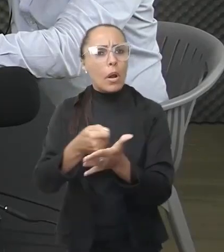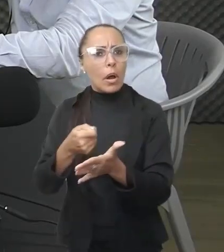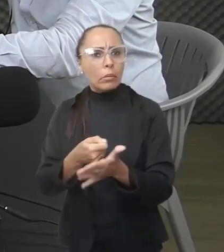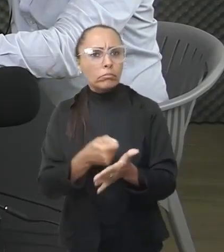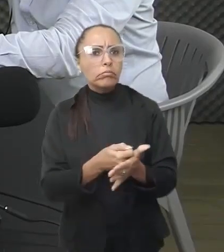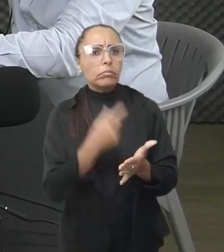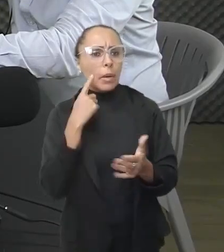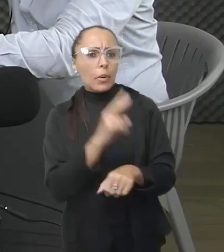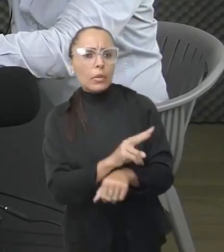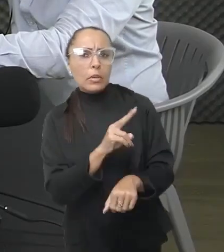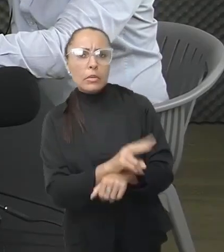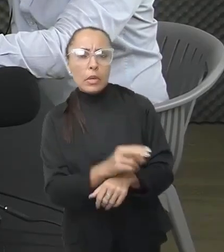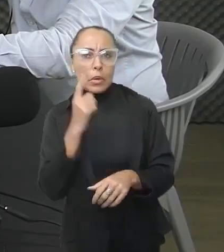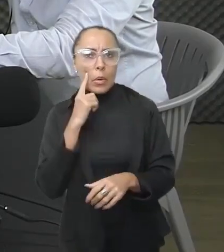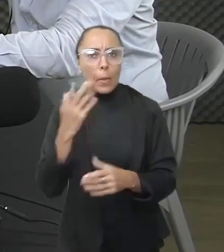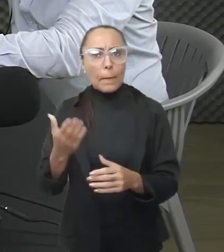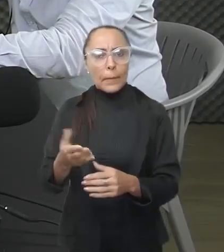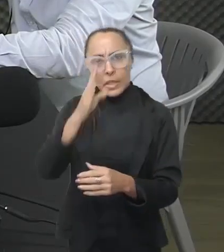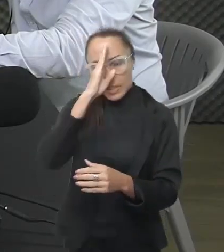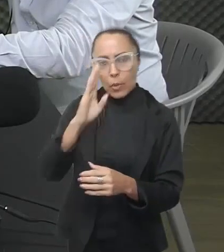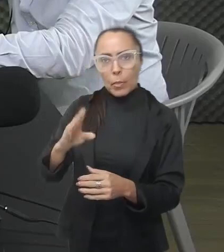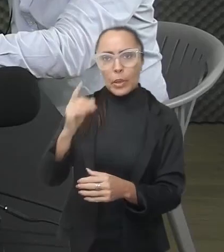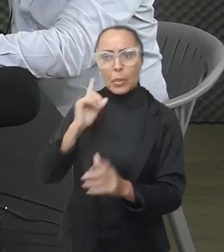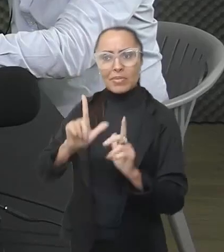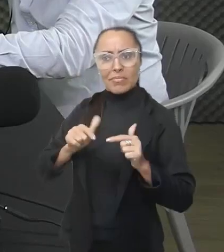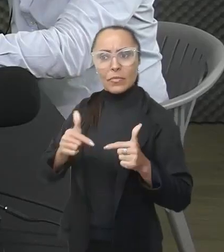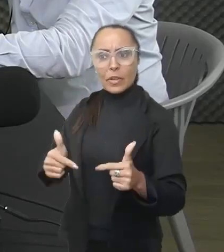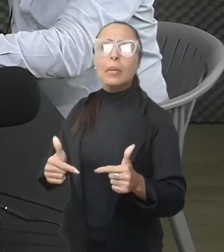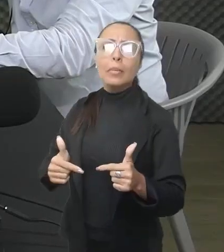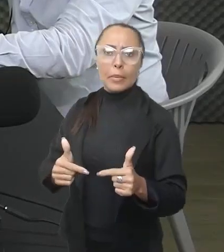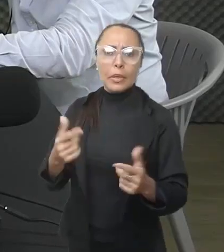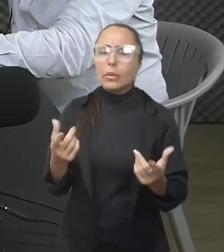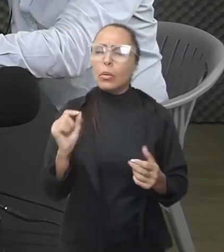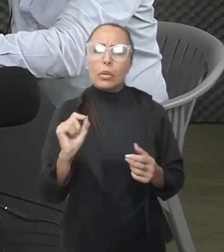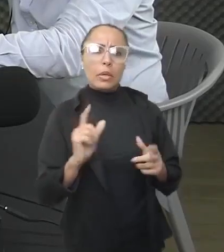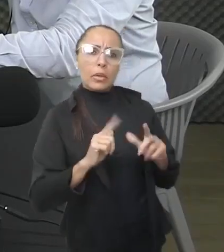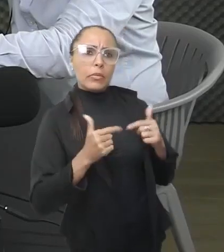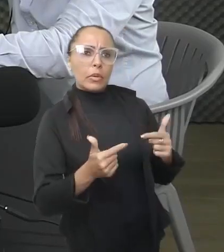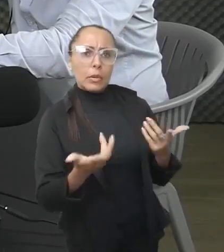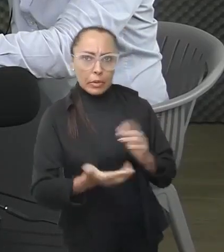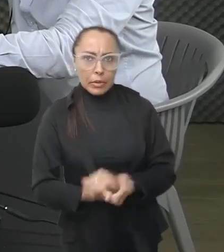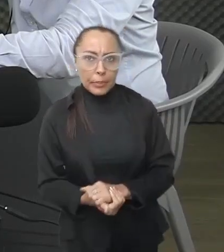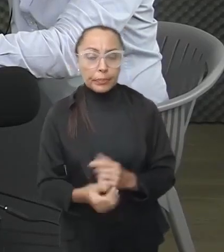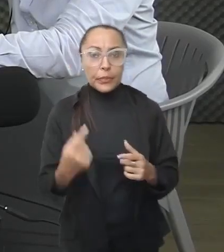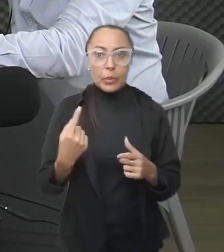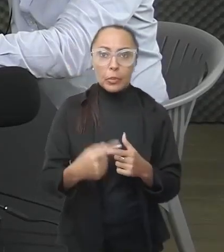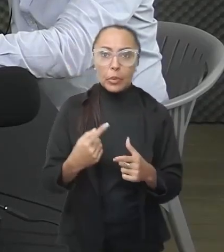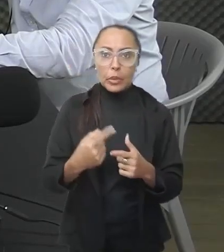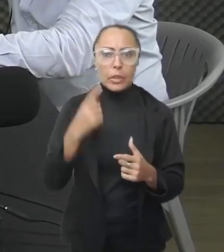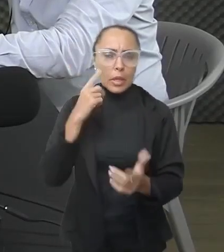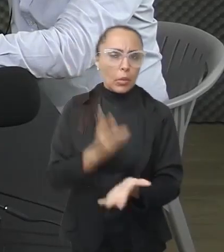rede de proteção, principalmente os governamentais, uma postura de enfrentamento. Por que enfrentamento? Porque isso aí é